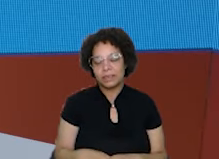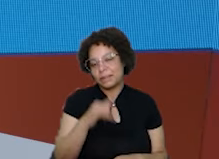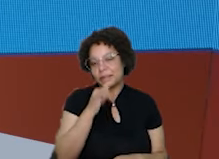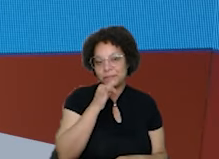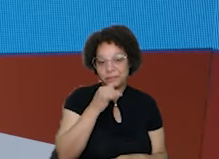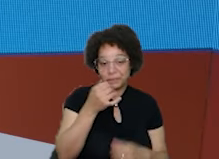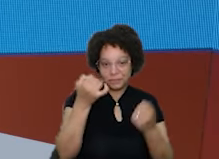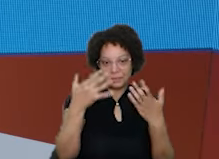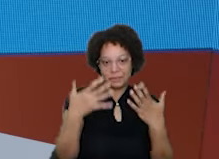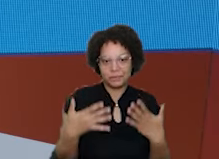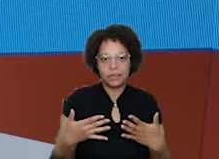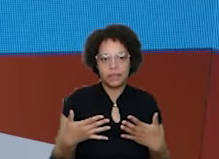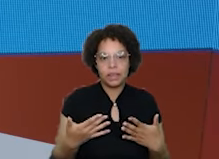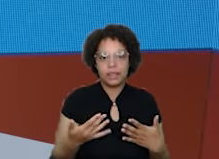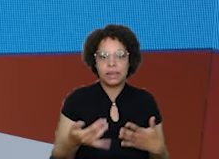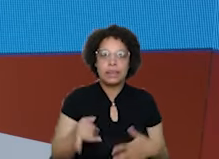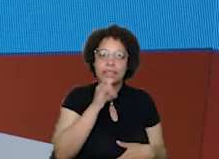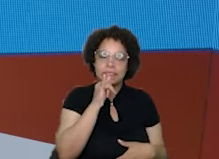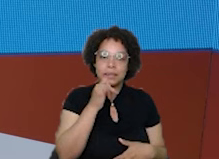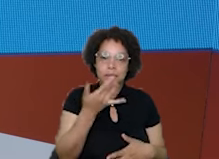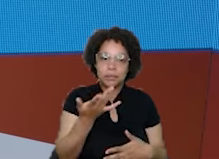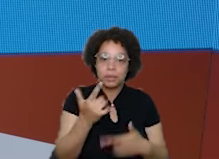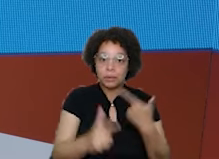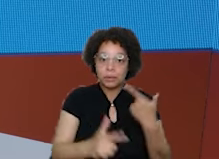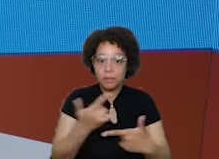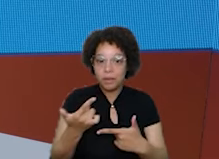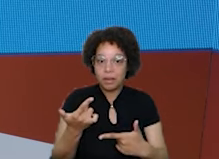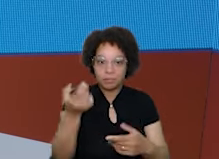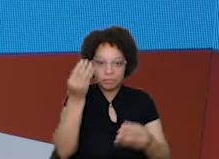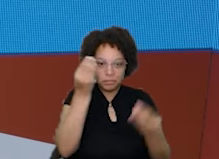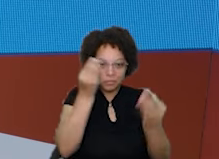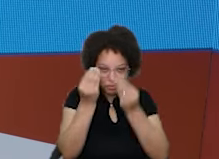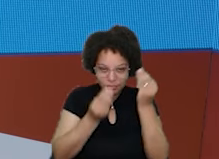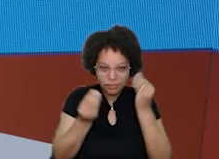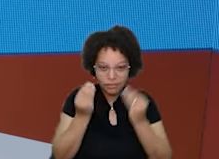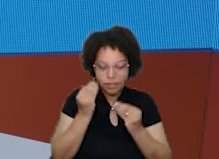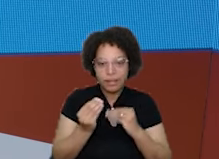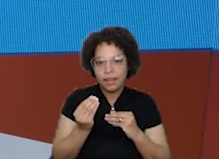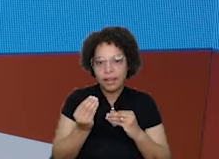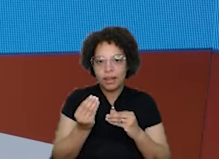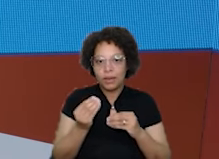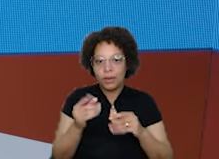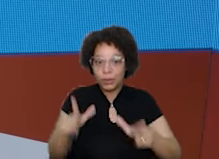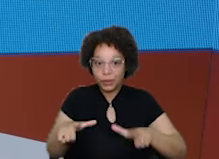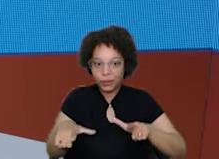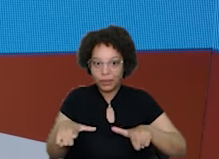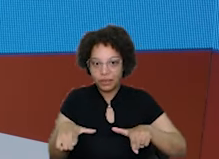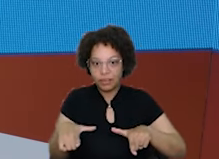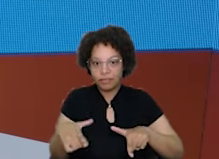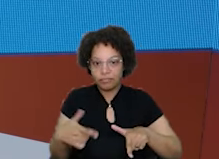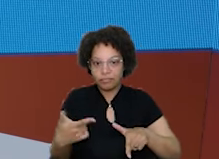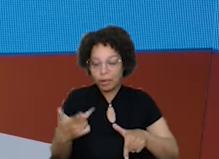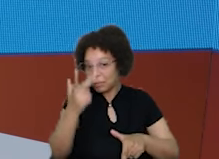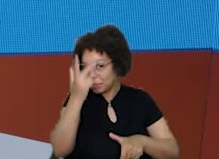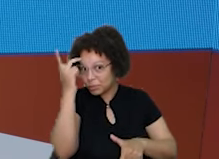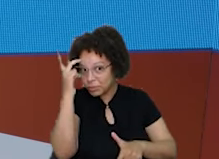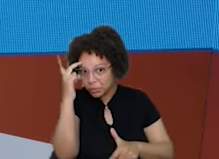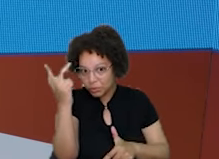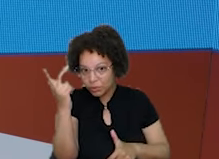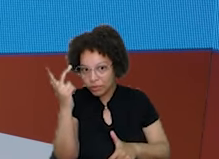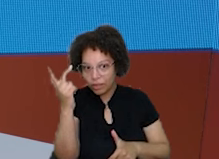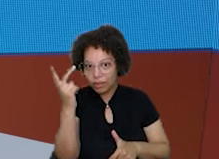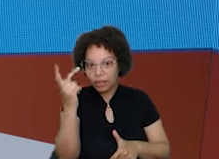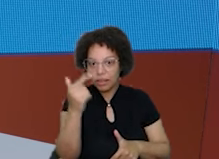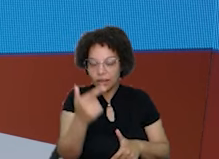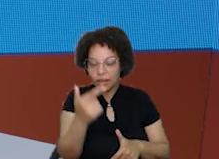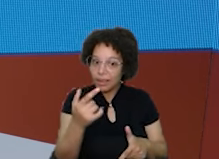exemplo o serviço de beleza né um um salão de beleza e tudo mais às vezes a figura dessa pessoa é